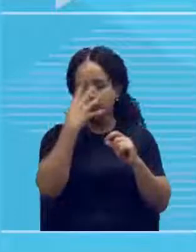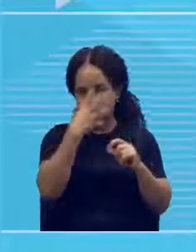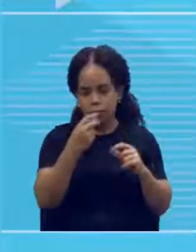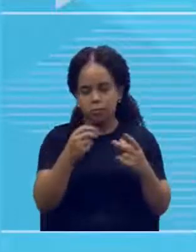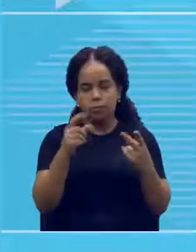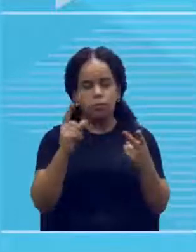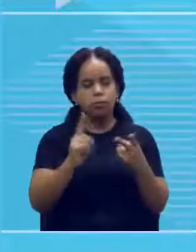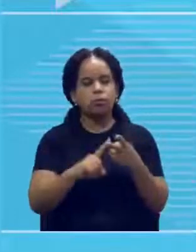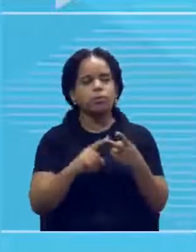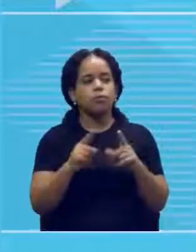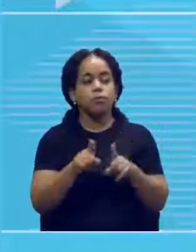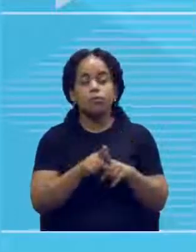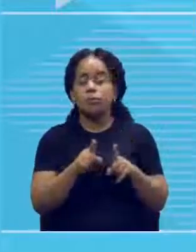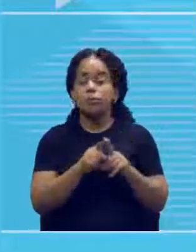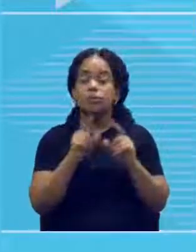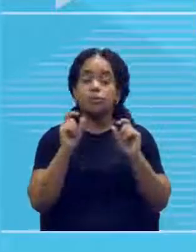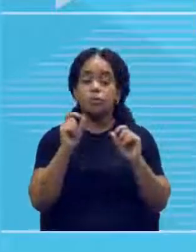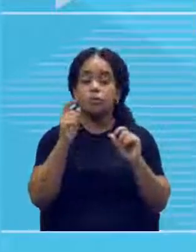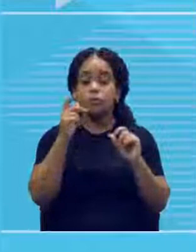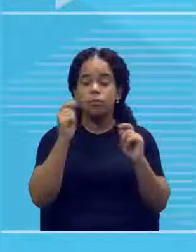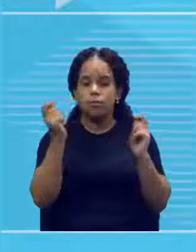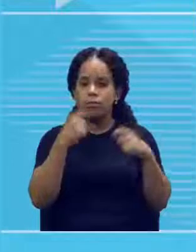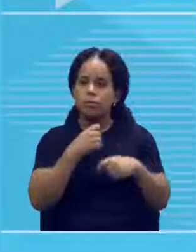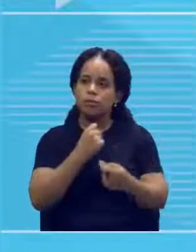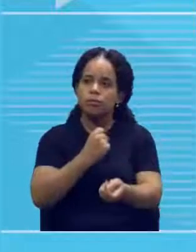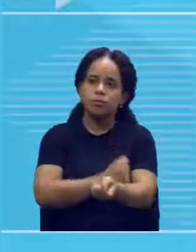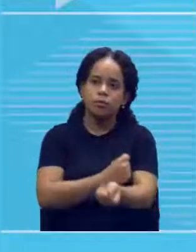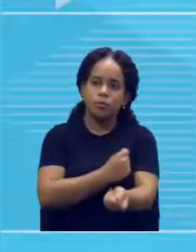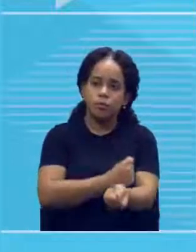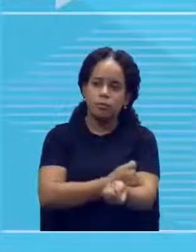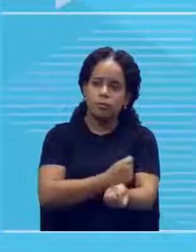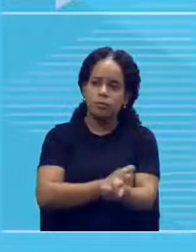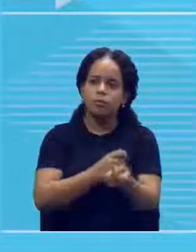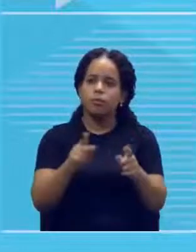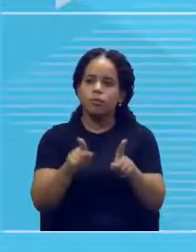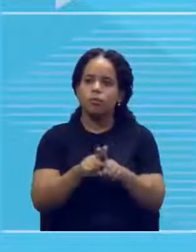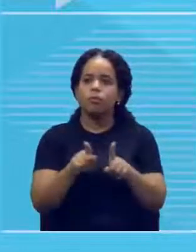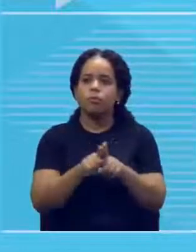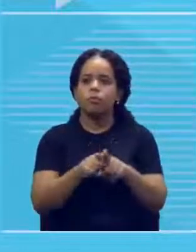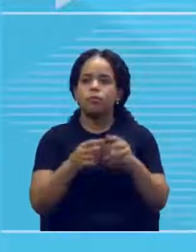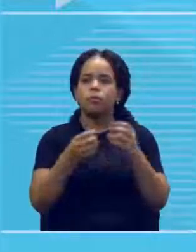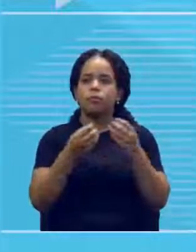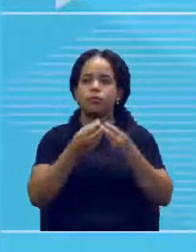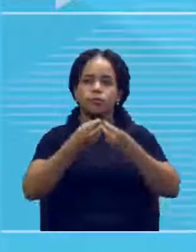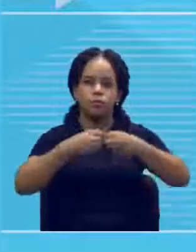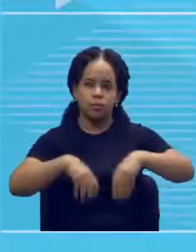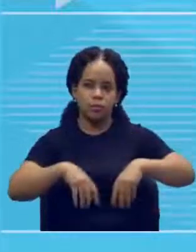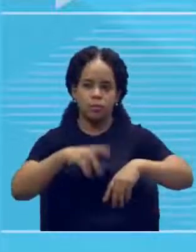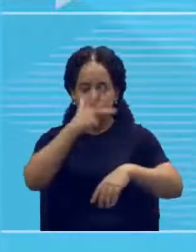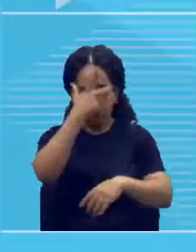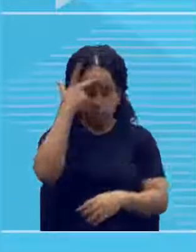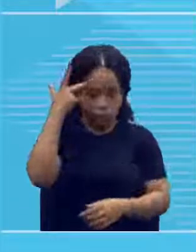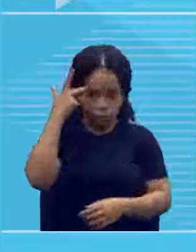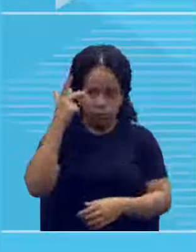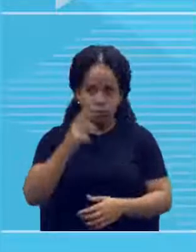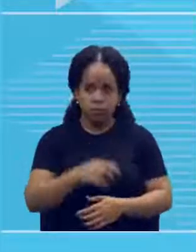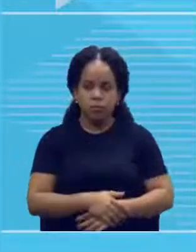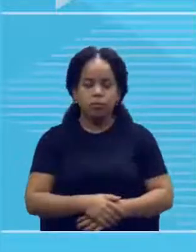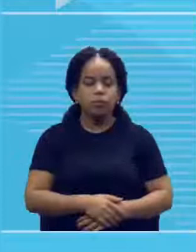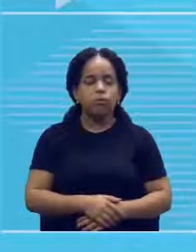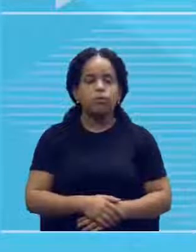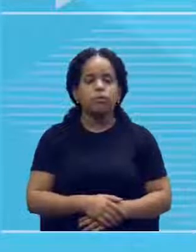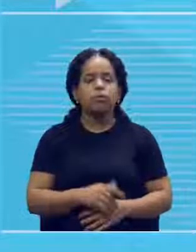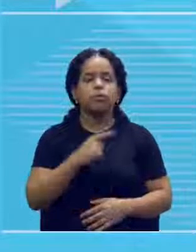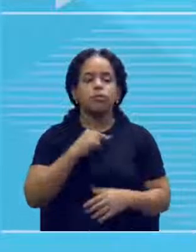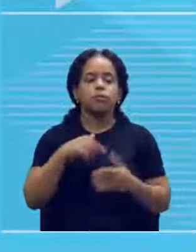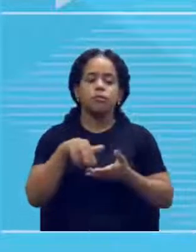sensual, que levava a vícios que deterioravam esse homem. Então, A dança lá